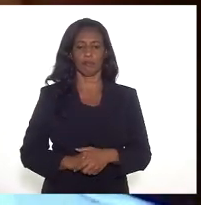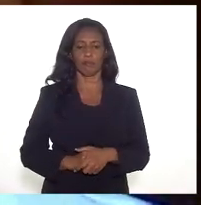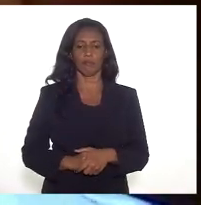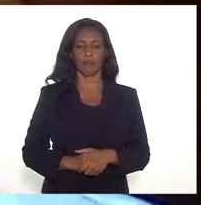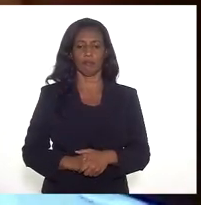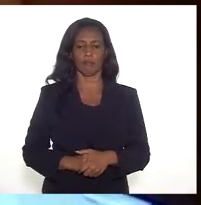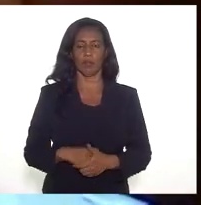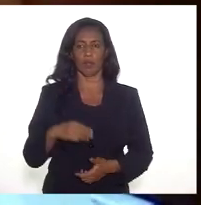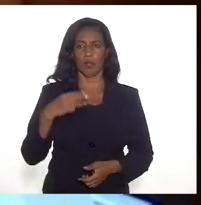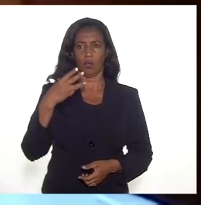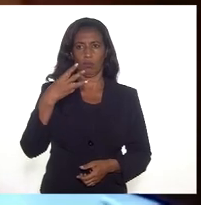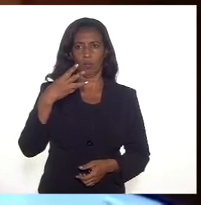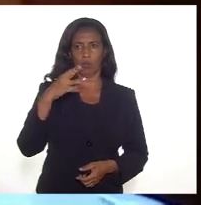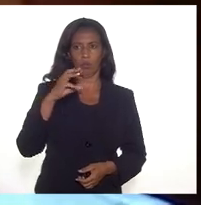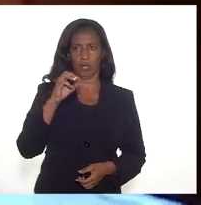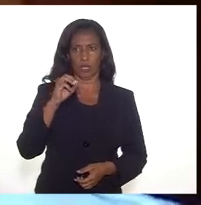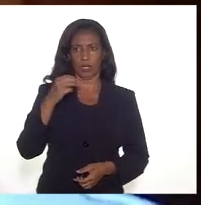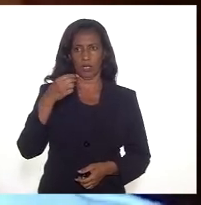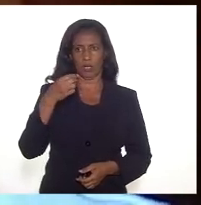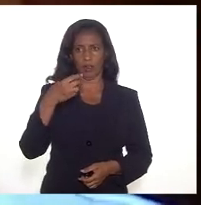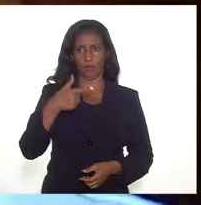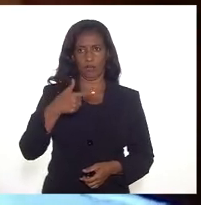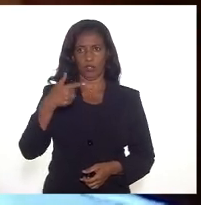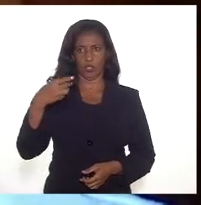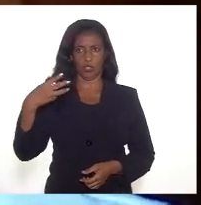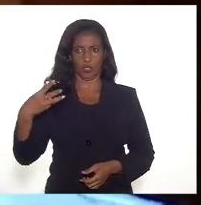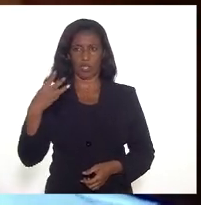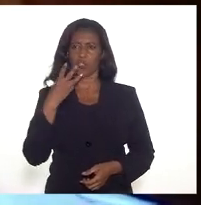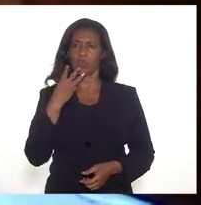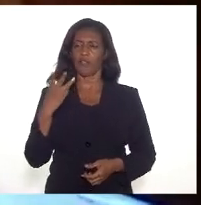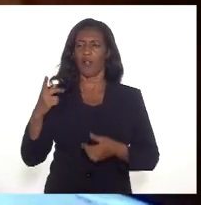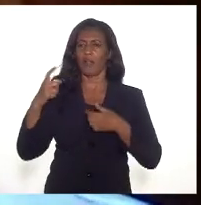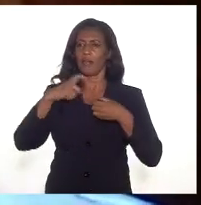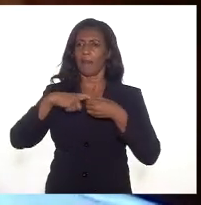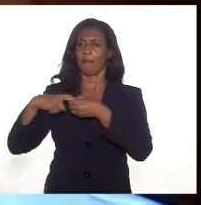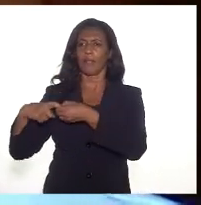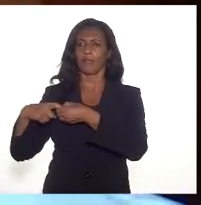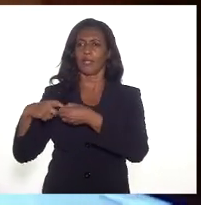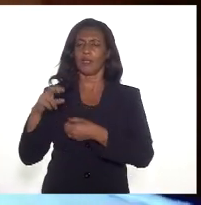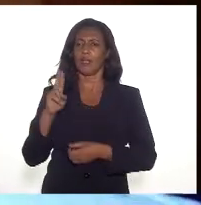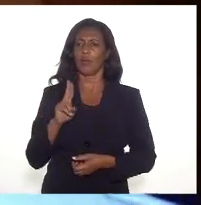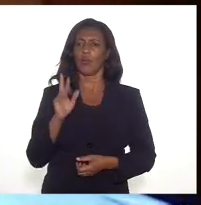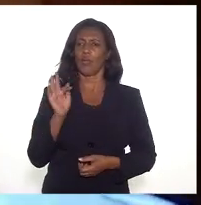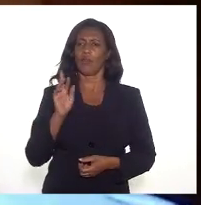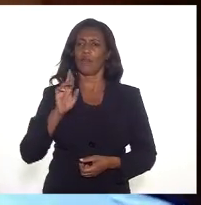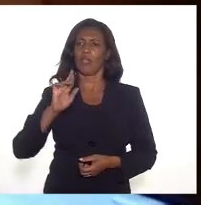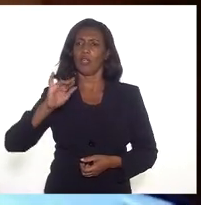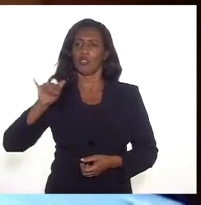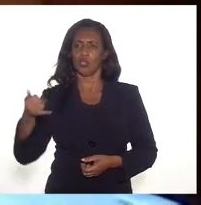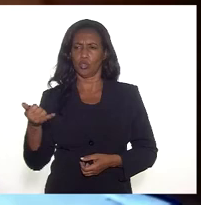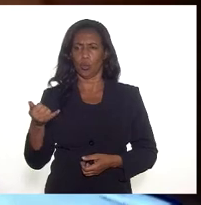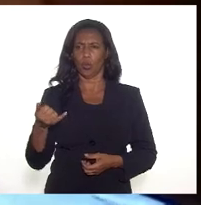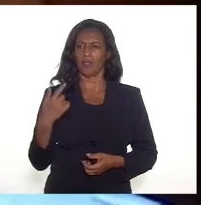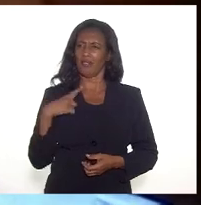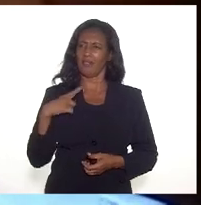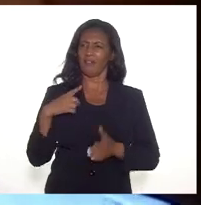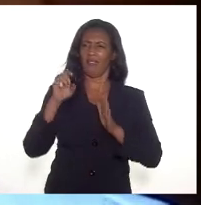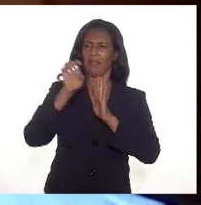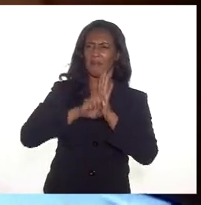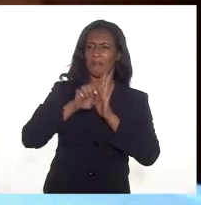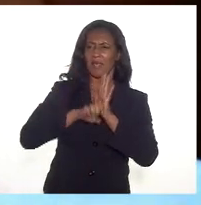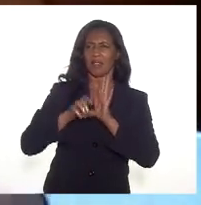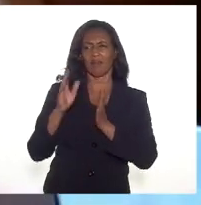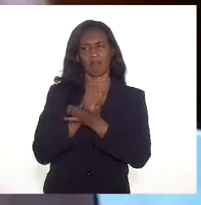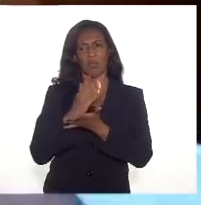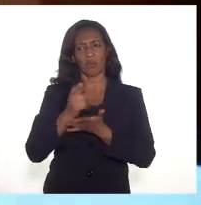Projeto de lei número 3023, que trata daquela parceria com a UFRJ em torno do Canecão. Ele recebeu emendas, algumas são